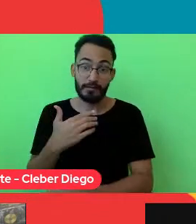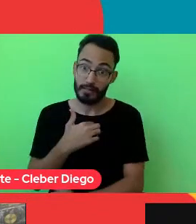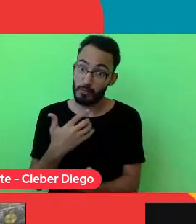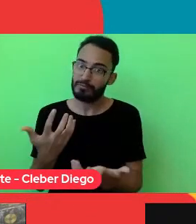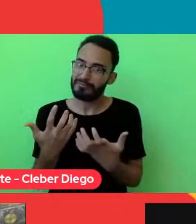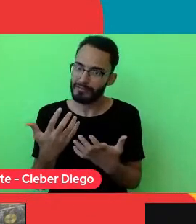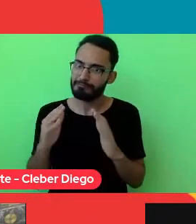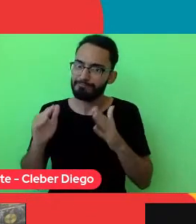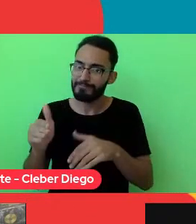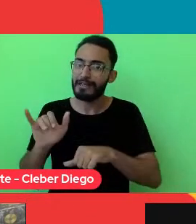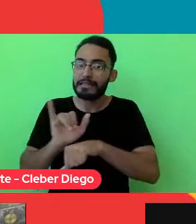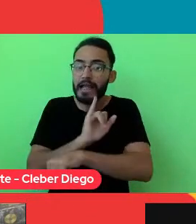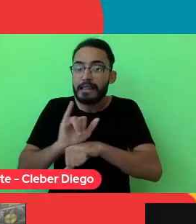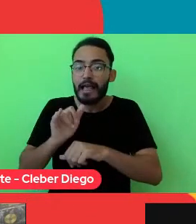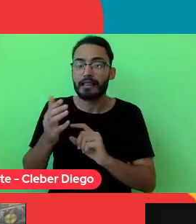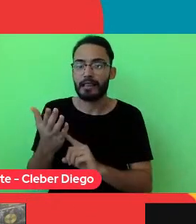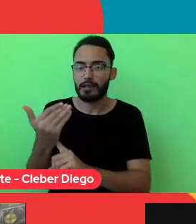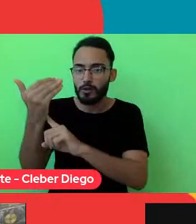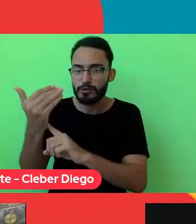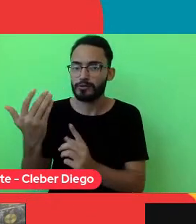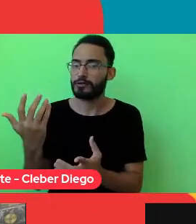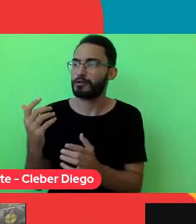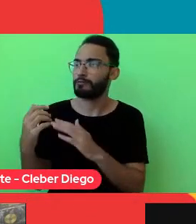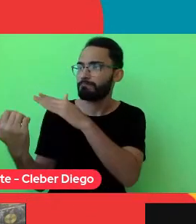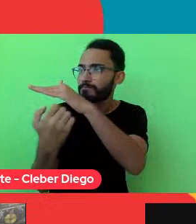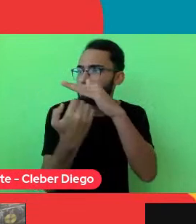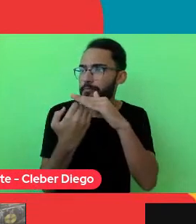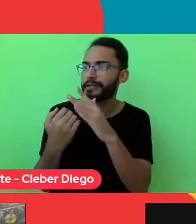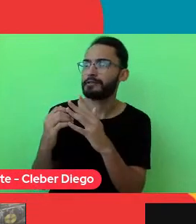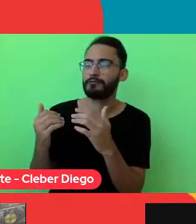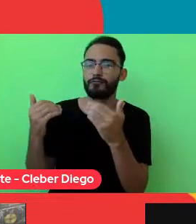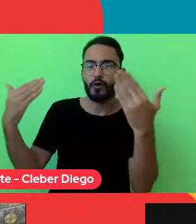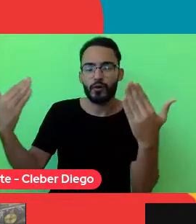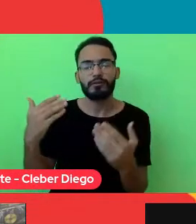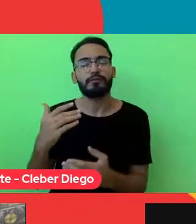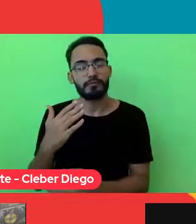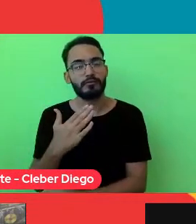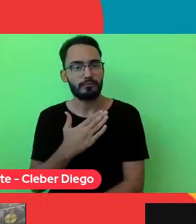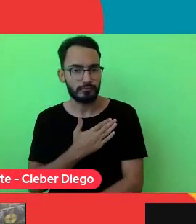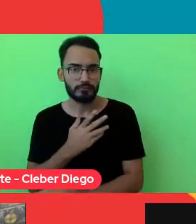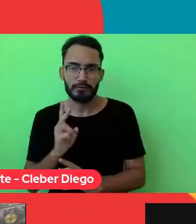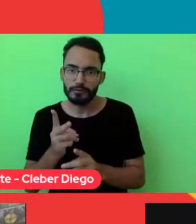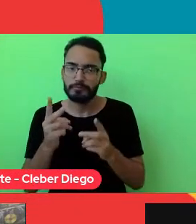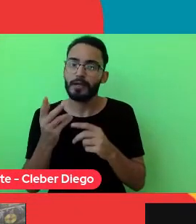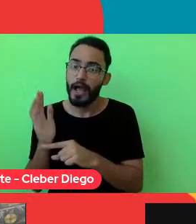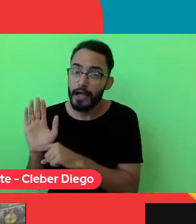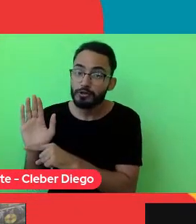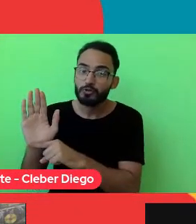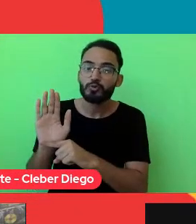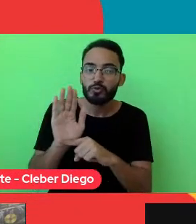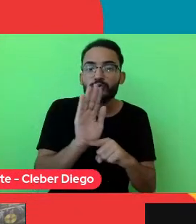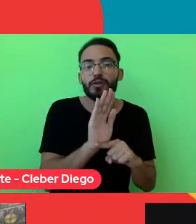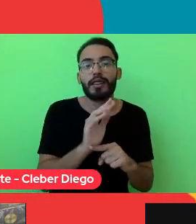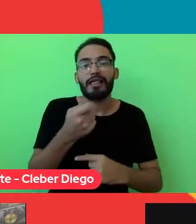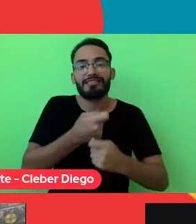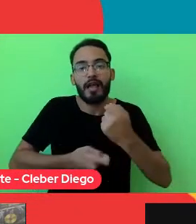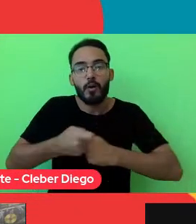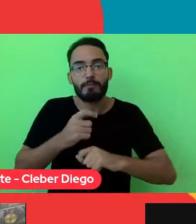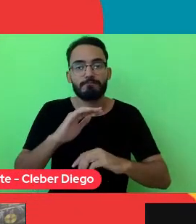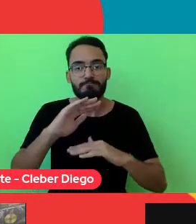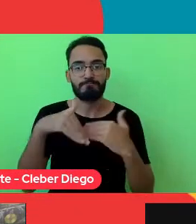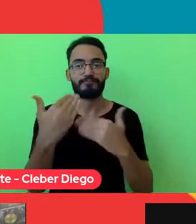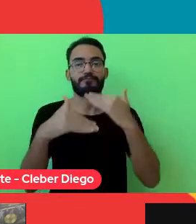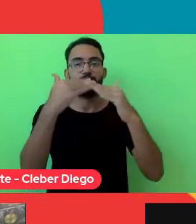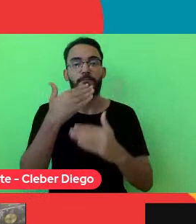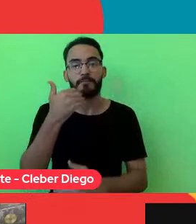focado na estratégia de tecnologia das companhias, assim também como ajudar a alavancar os negócios, né,